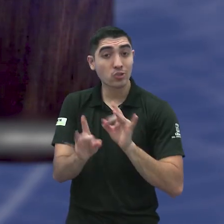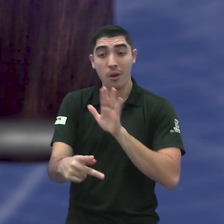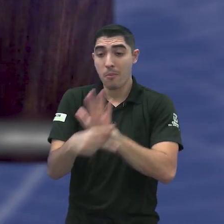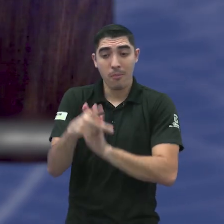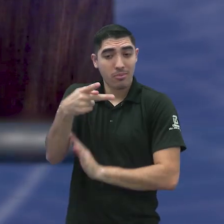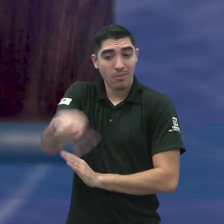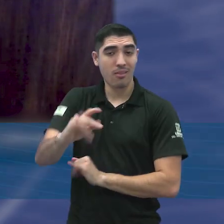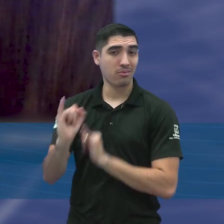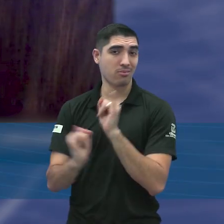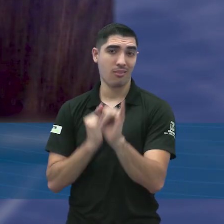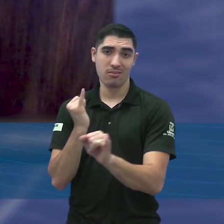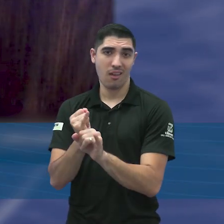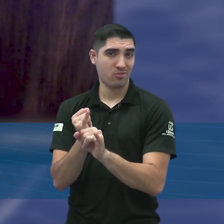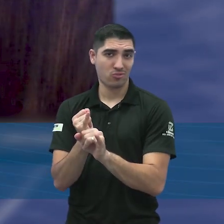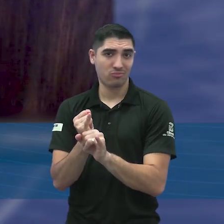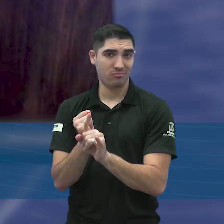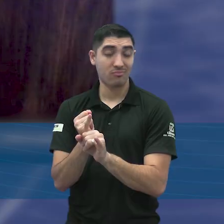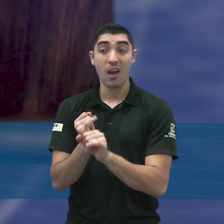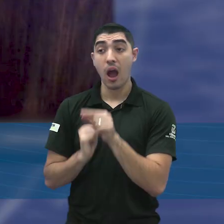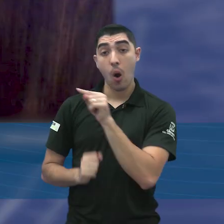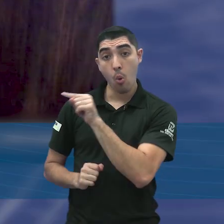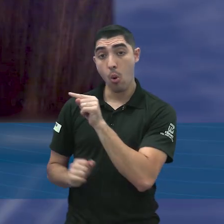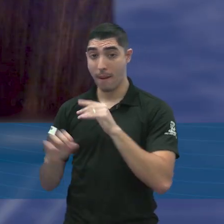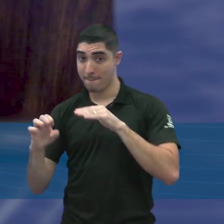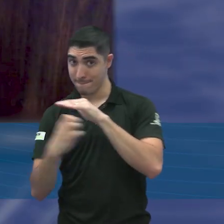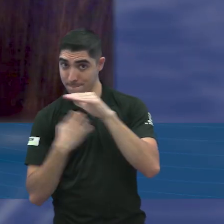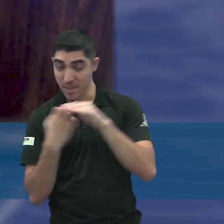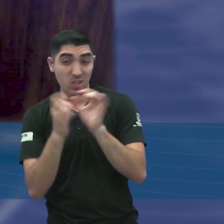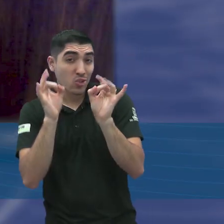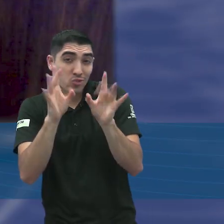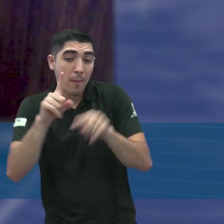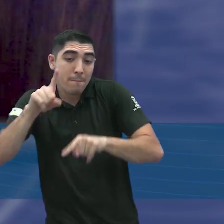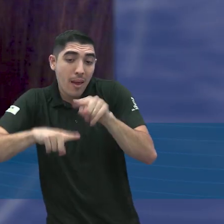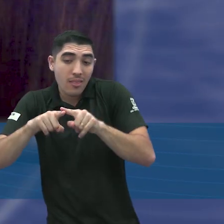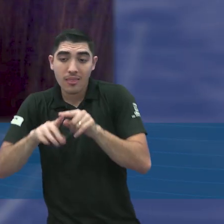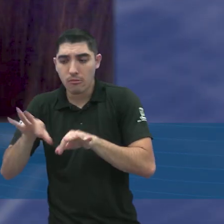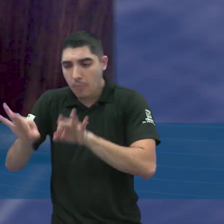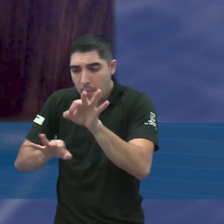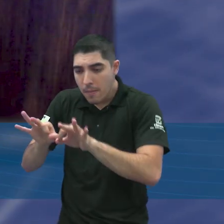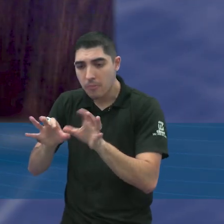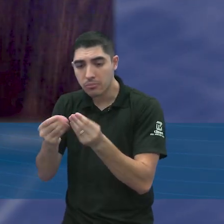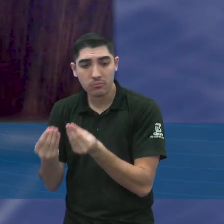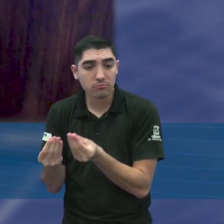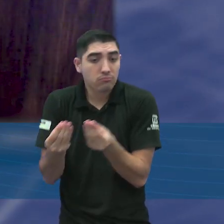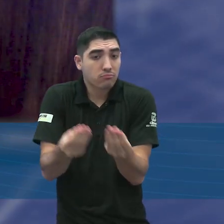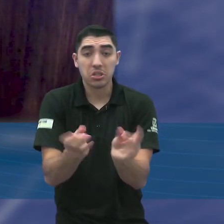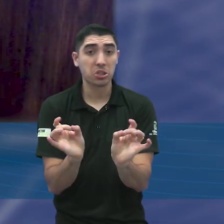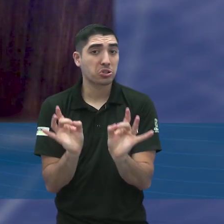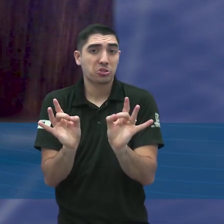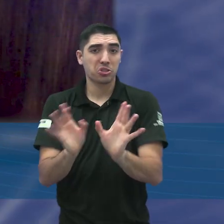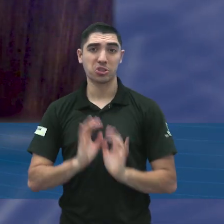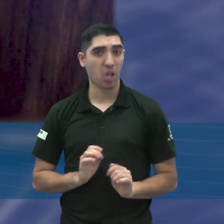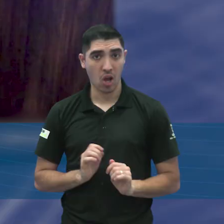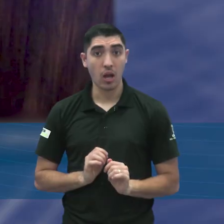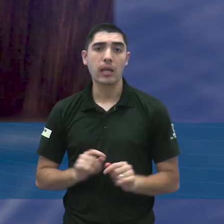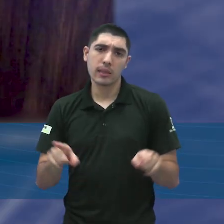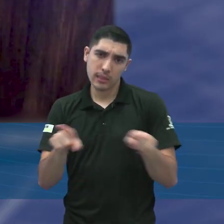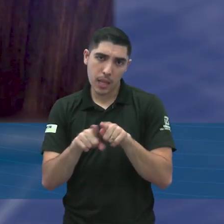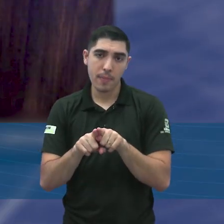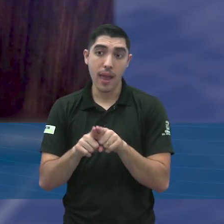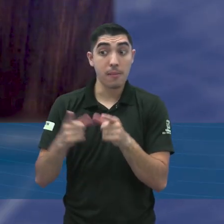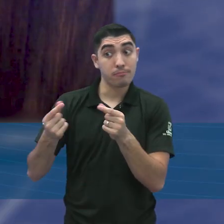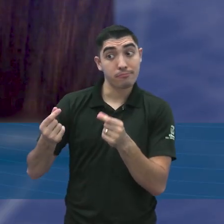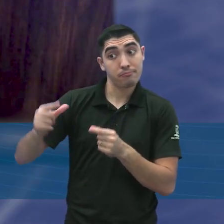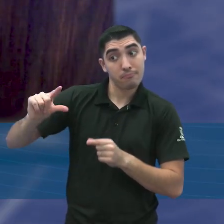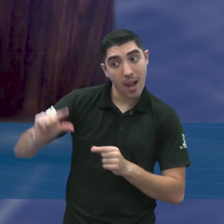né? Ele só tem que trazer a disponibilidade dos produtos e a disponibilidade da entrega e a competitividade frente